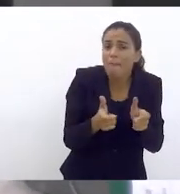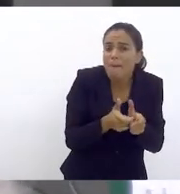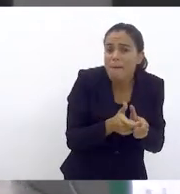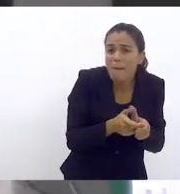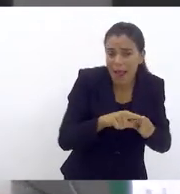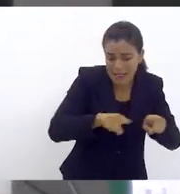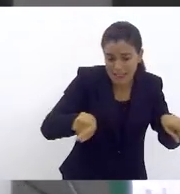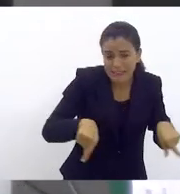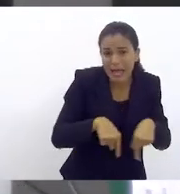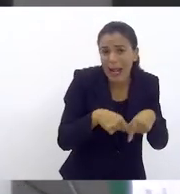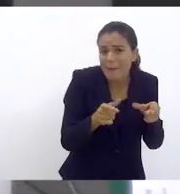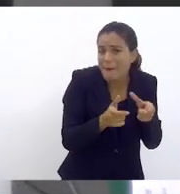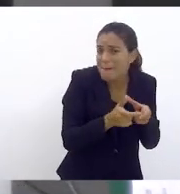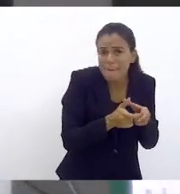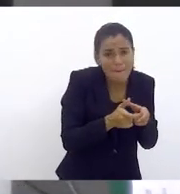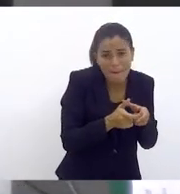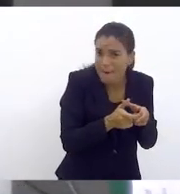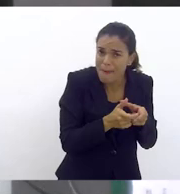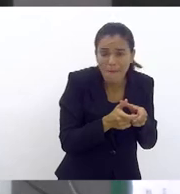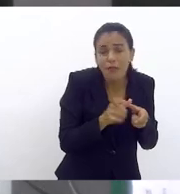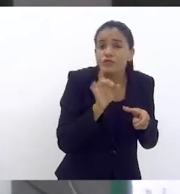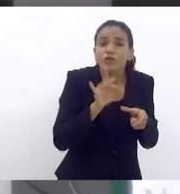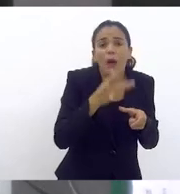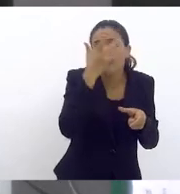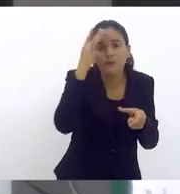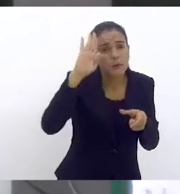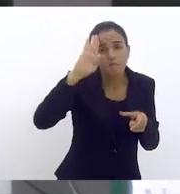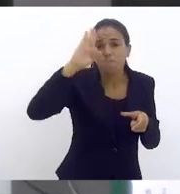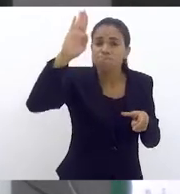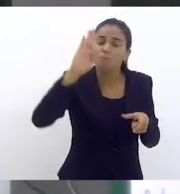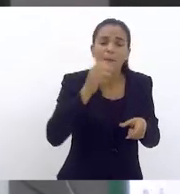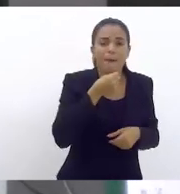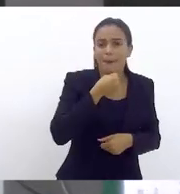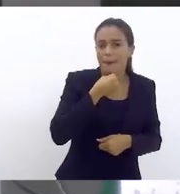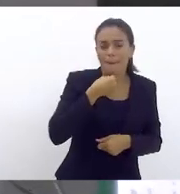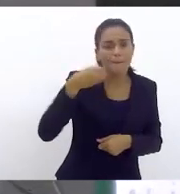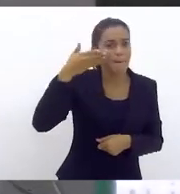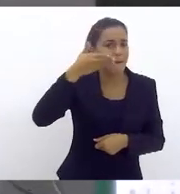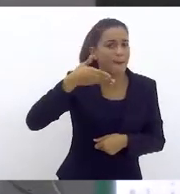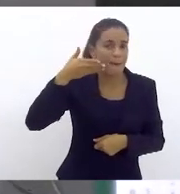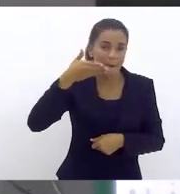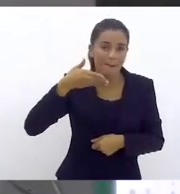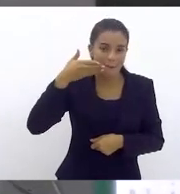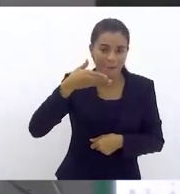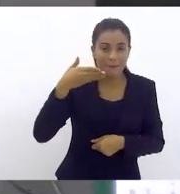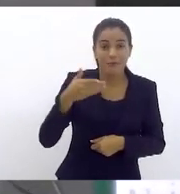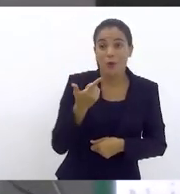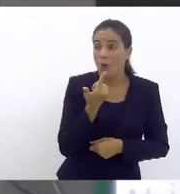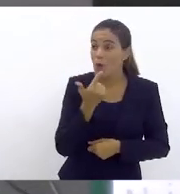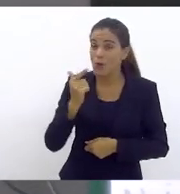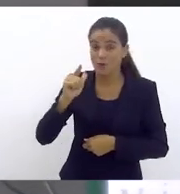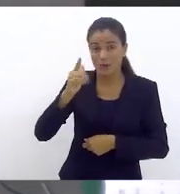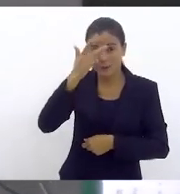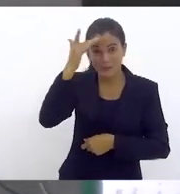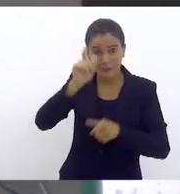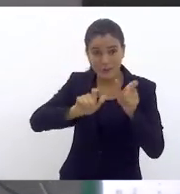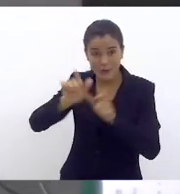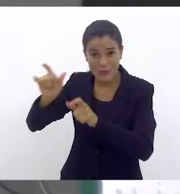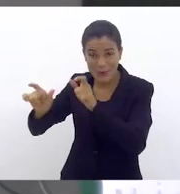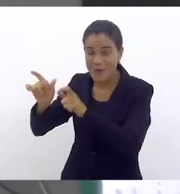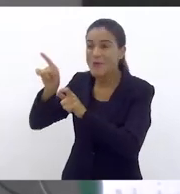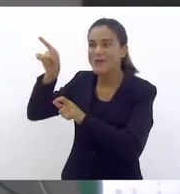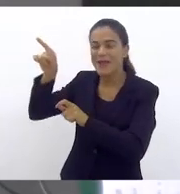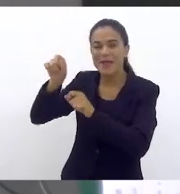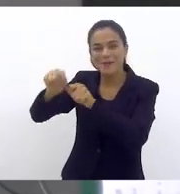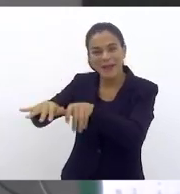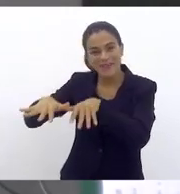aqui só aqueles que irão ter falam que vão participar mais intensamente e os demais estão no auditório então saudável vocês